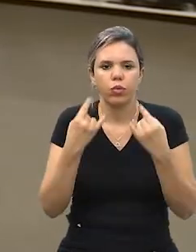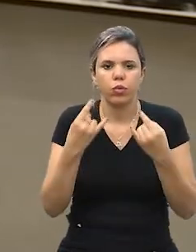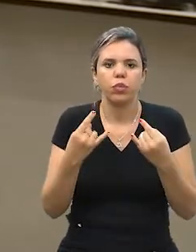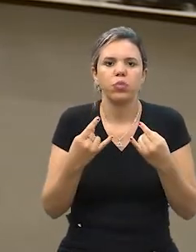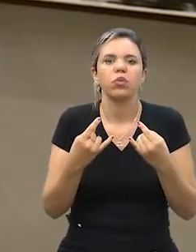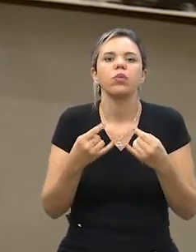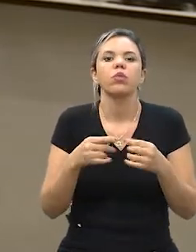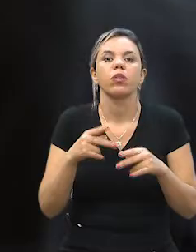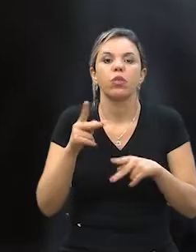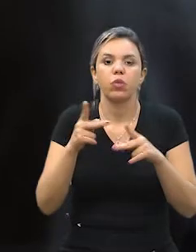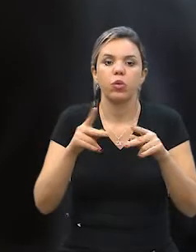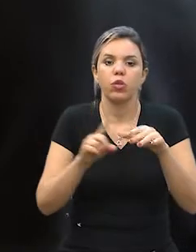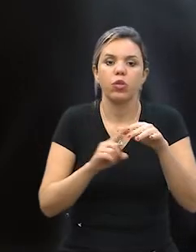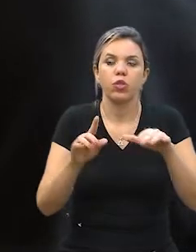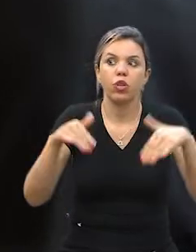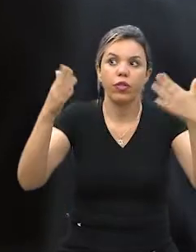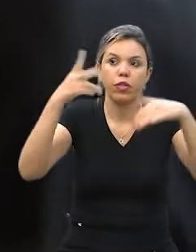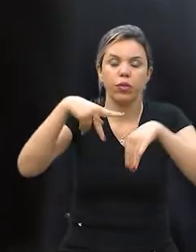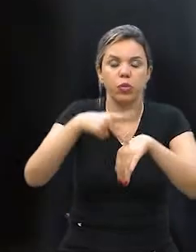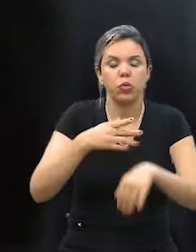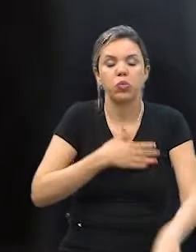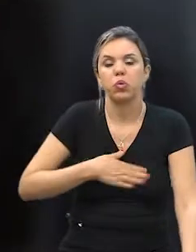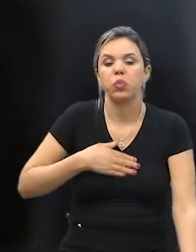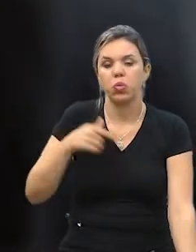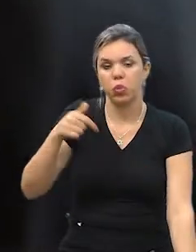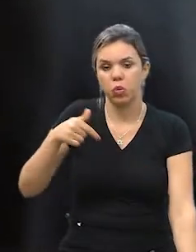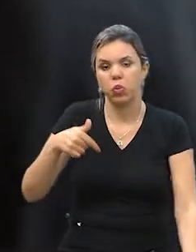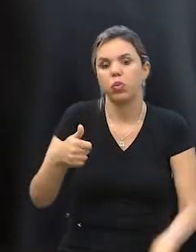cobiçados pelas clínicas afora no mundo.